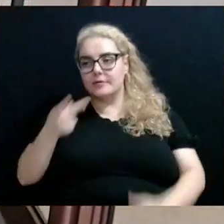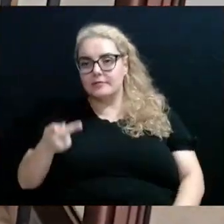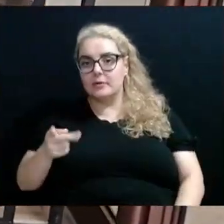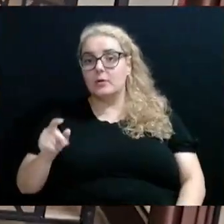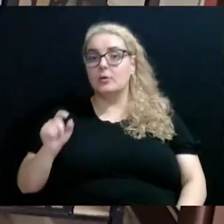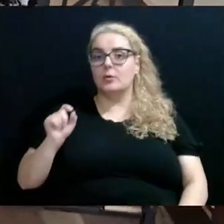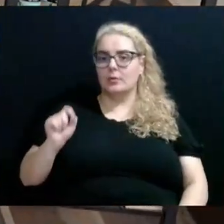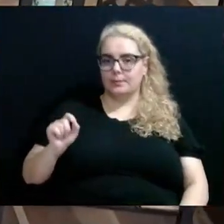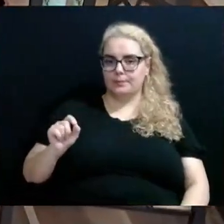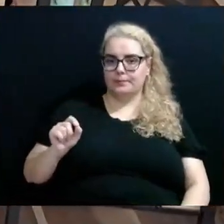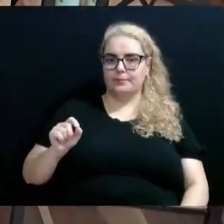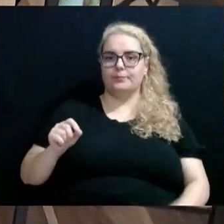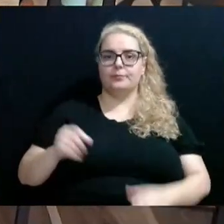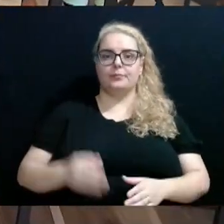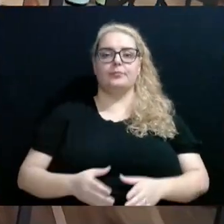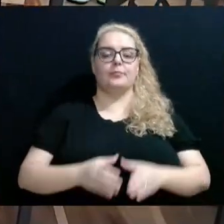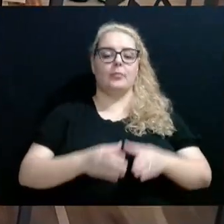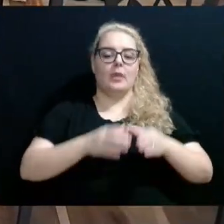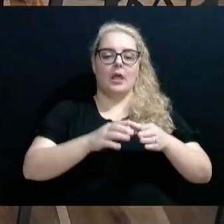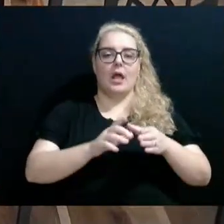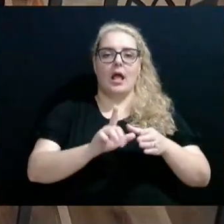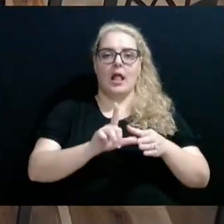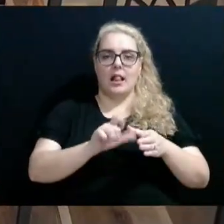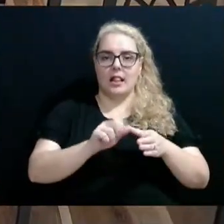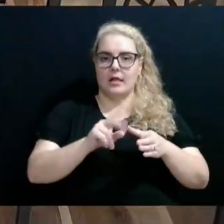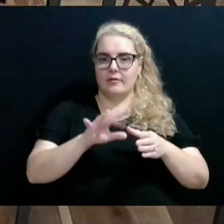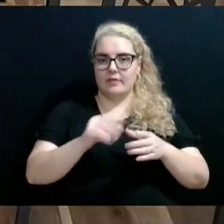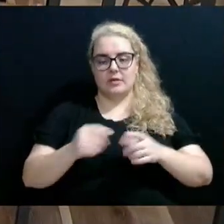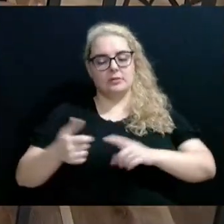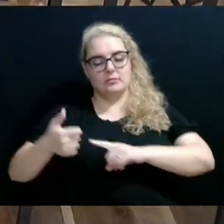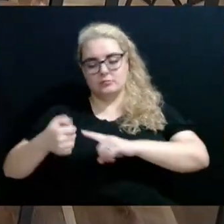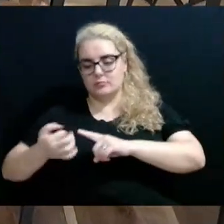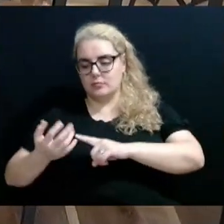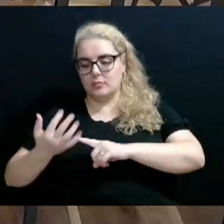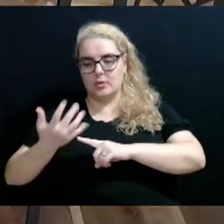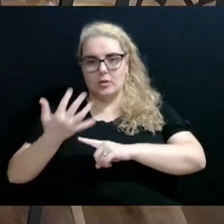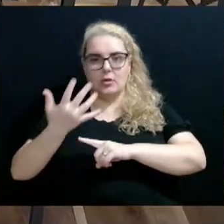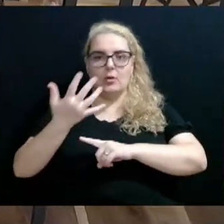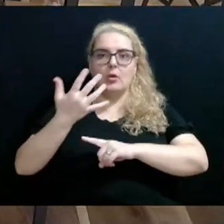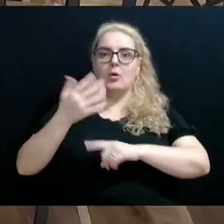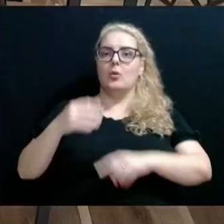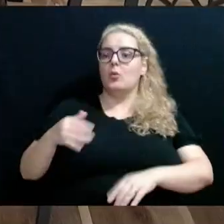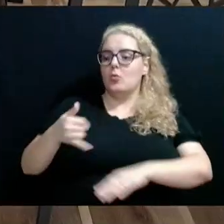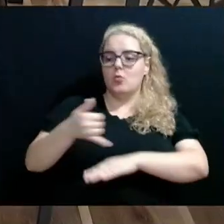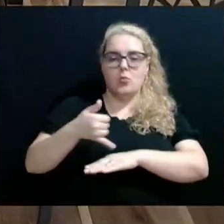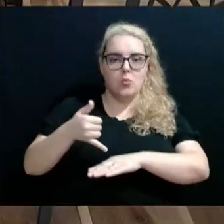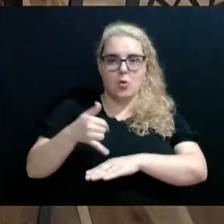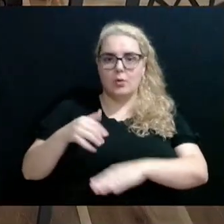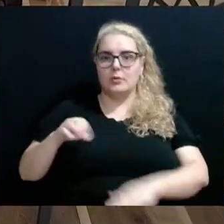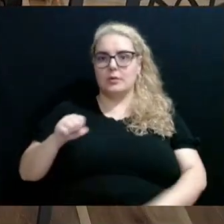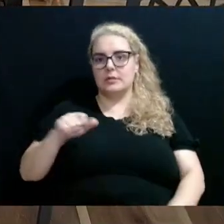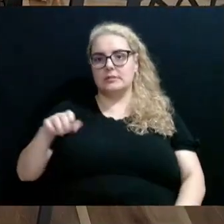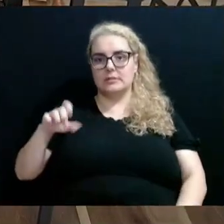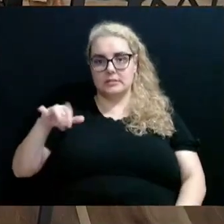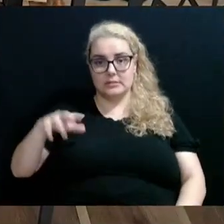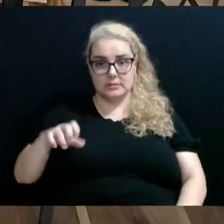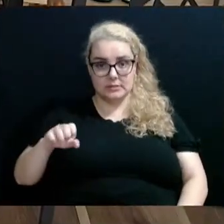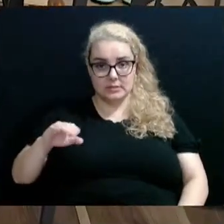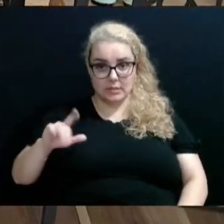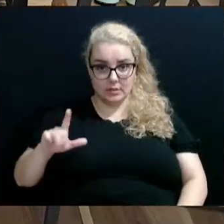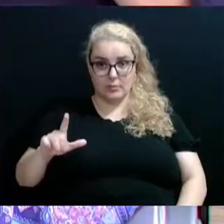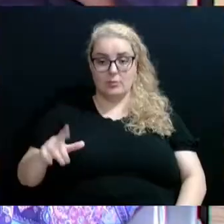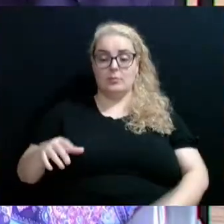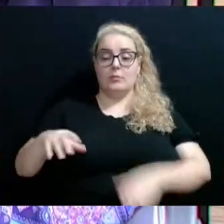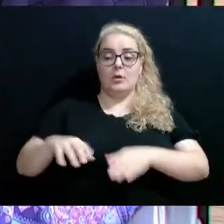Pegue a lavanda, seja um incenso de lavanda, seja um óleo essencial que você vai pôr ali no seu difusor para fazer esse trabalho